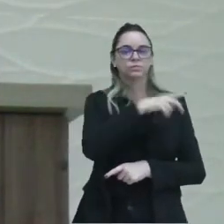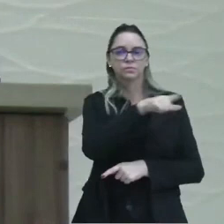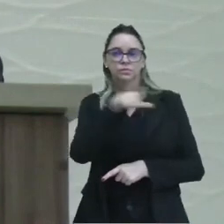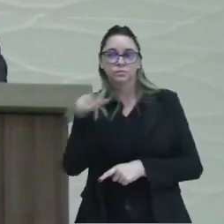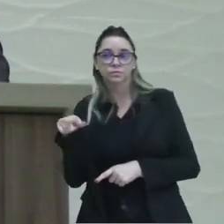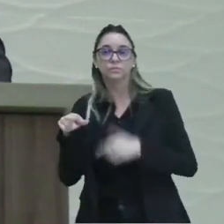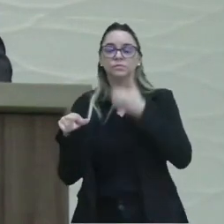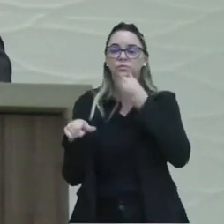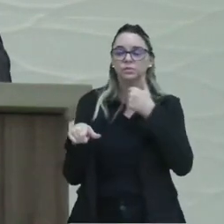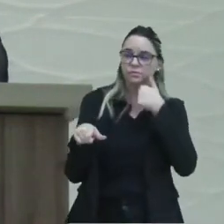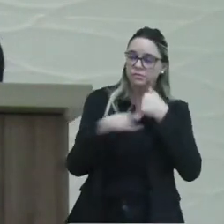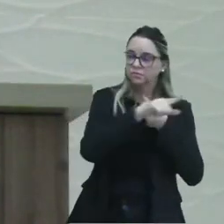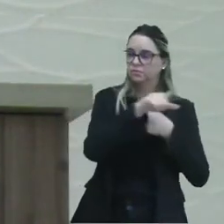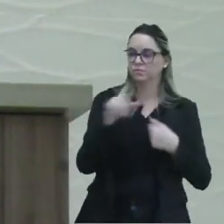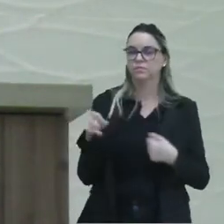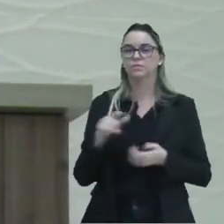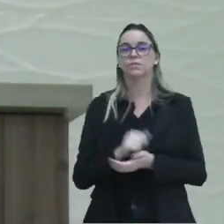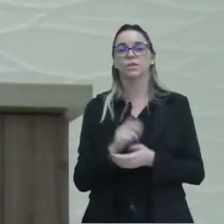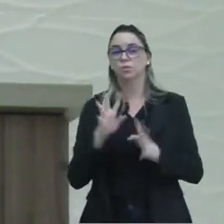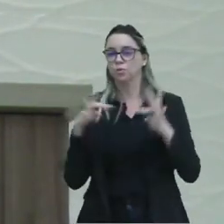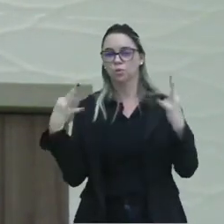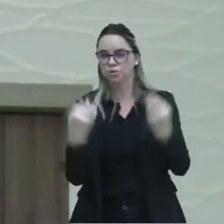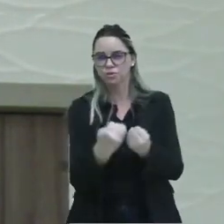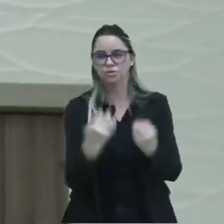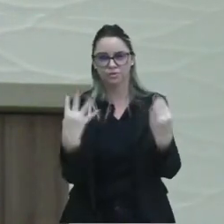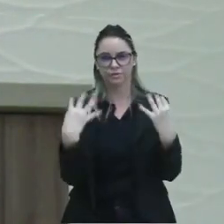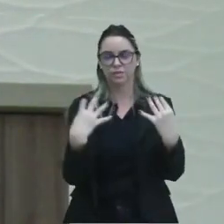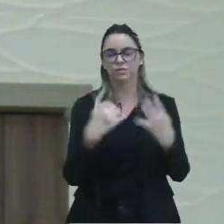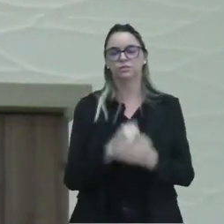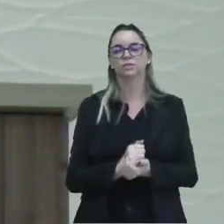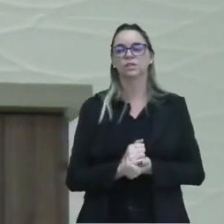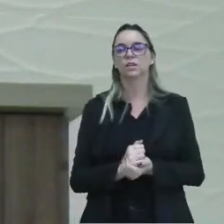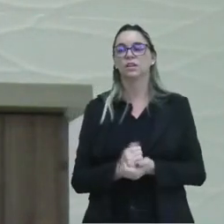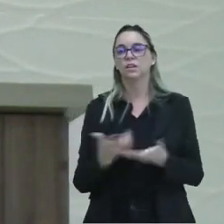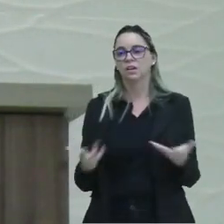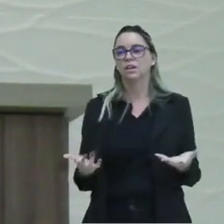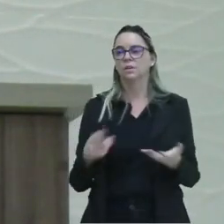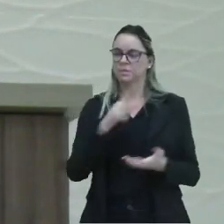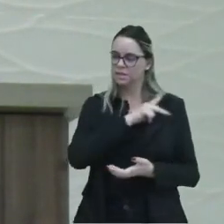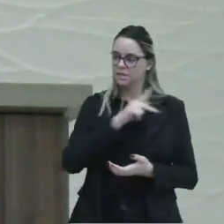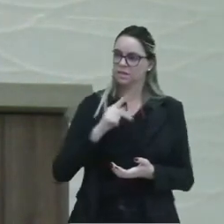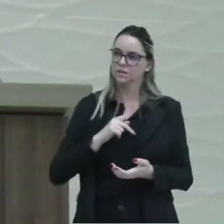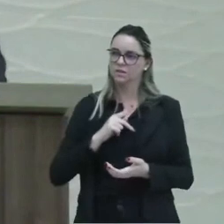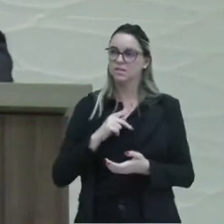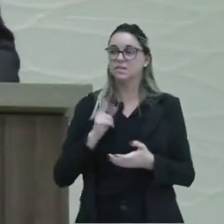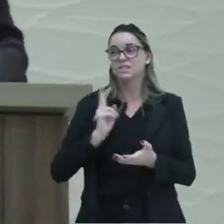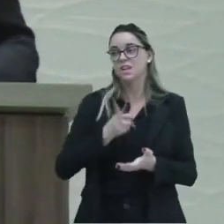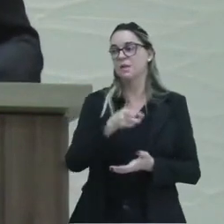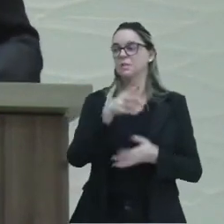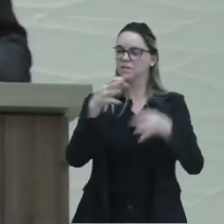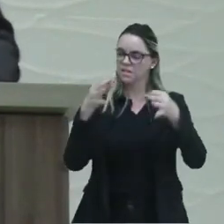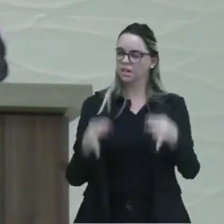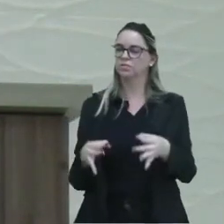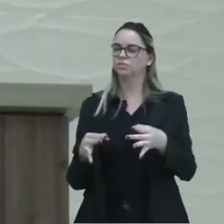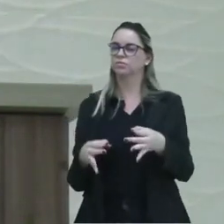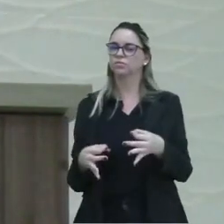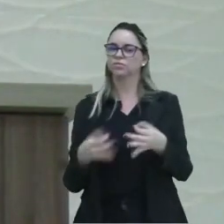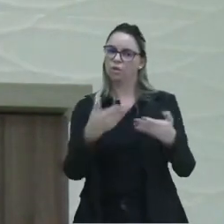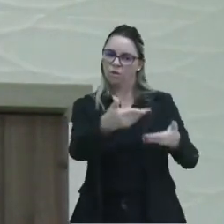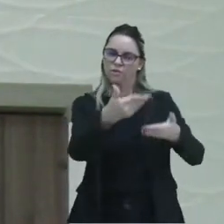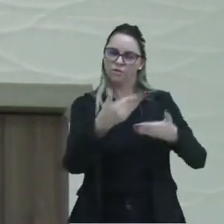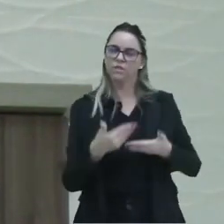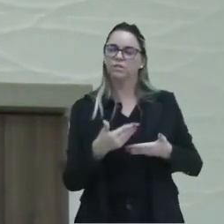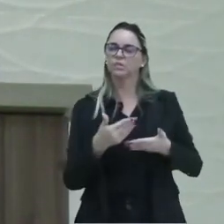acompanham. Senhor presidente, sempre é pertinente a questão de convocação de